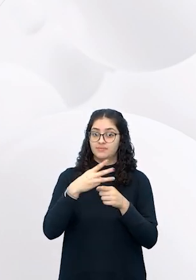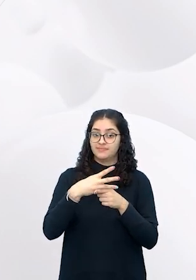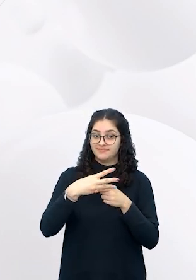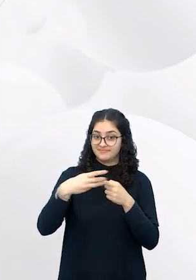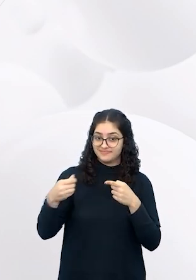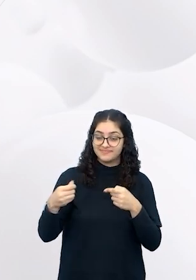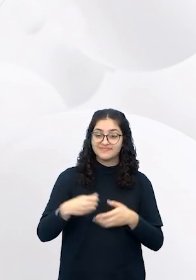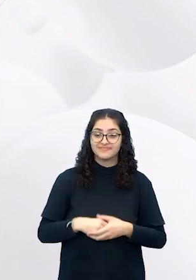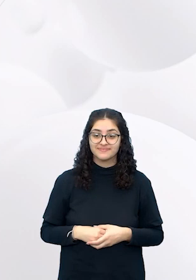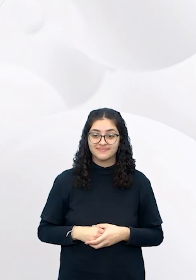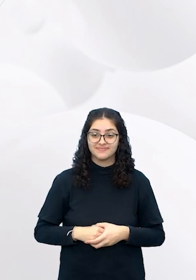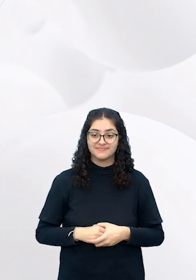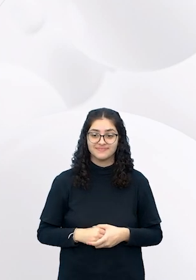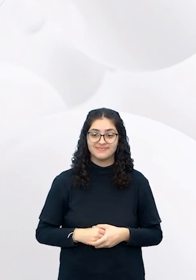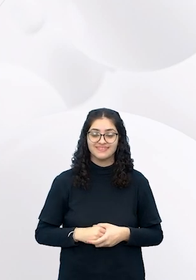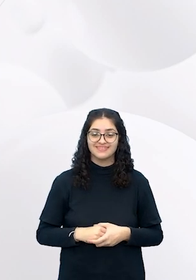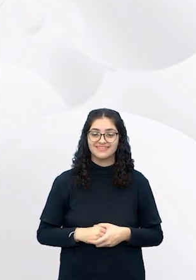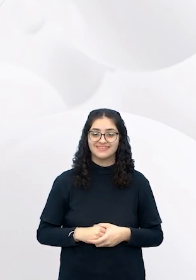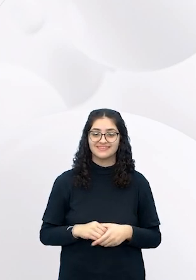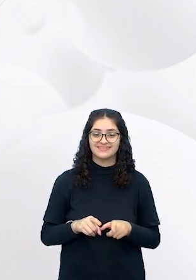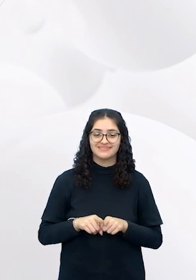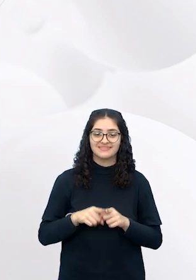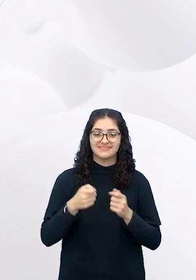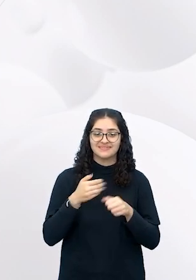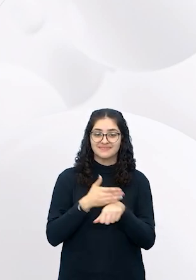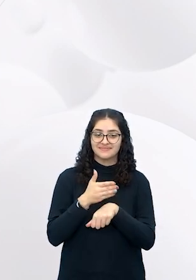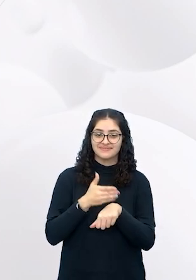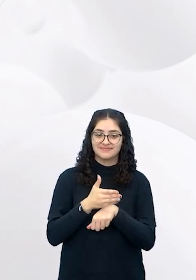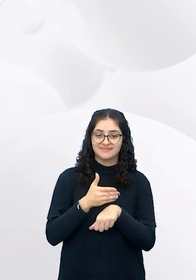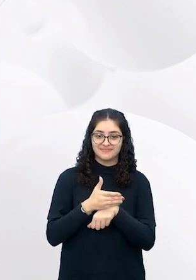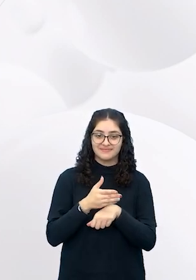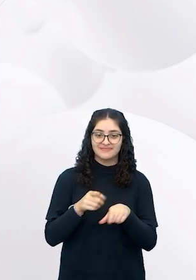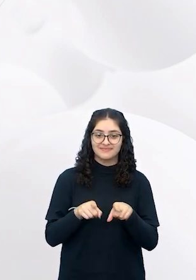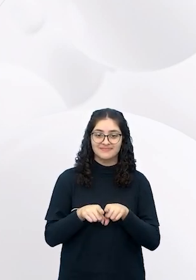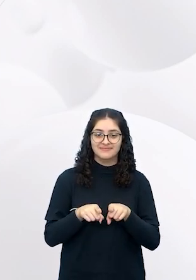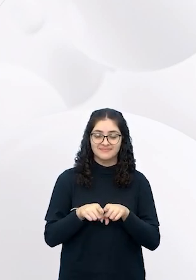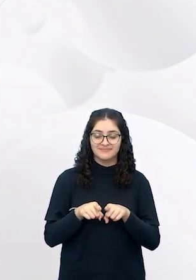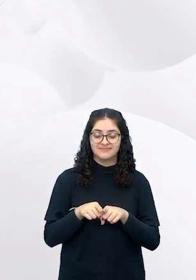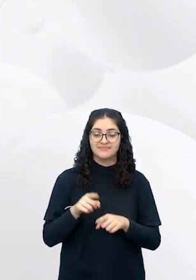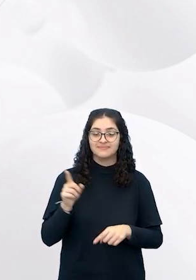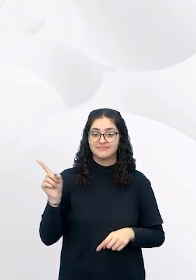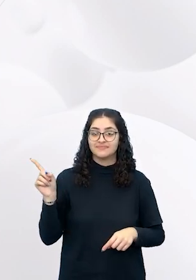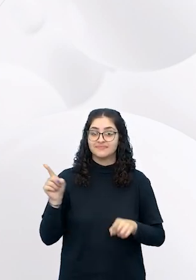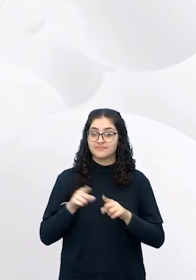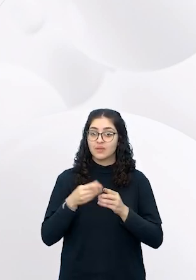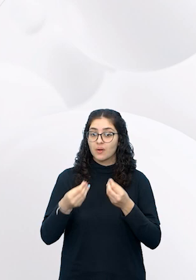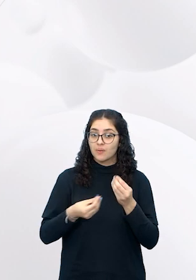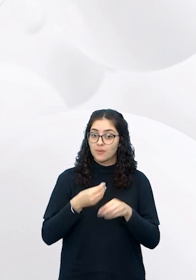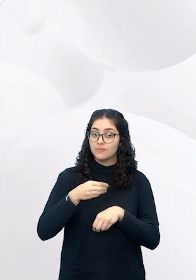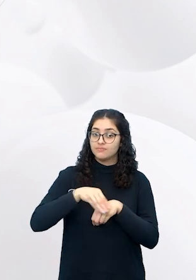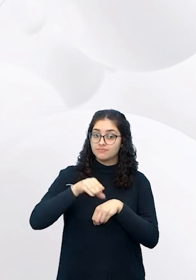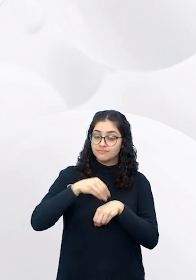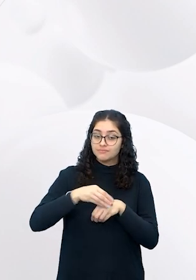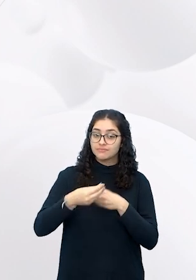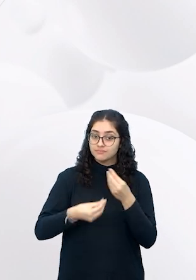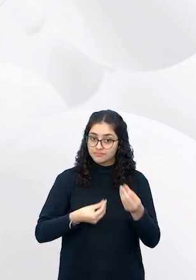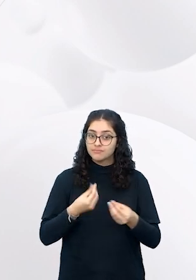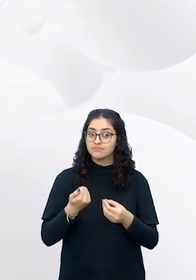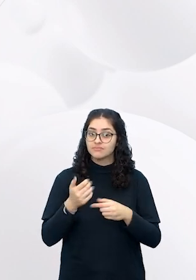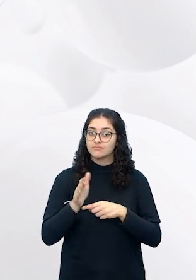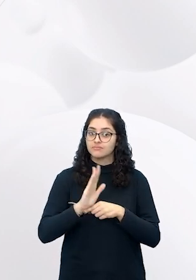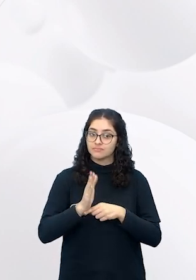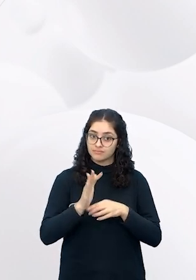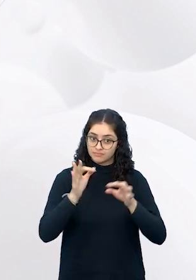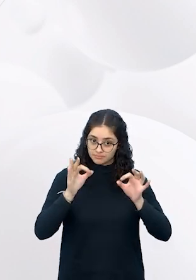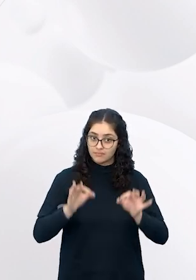importante vocês acessarem aí o edital, dar uma lida. ver as orientações para poder inserir o vídeo